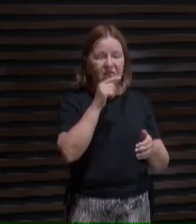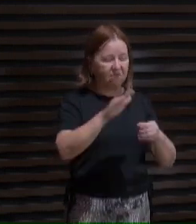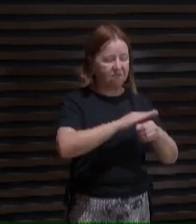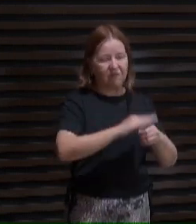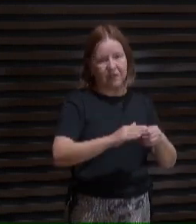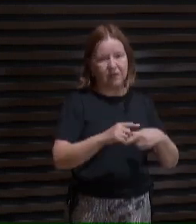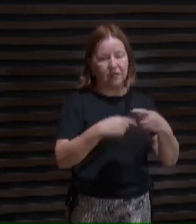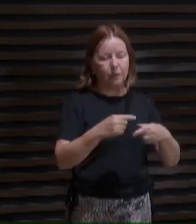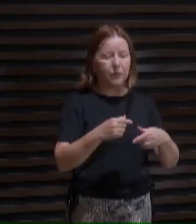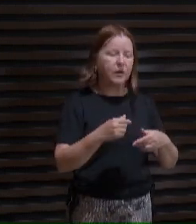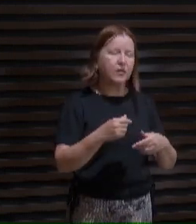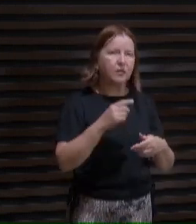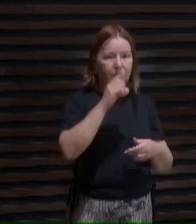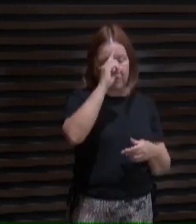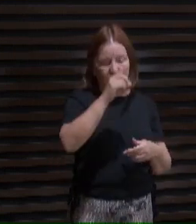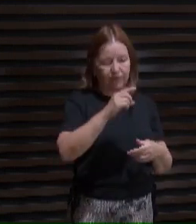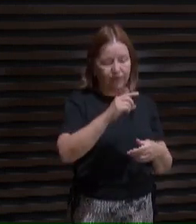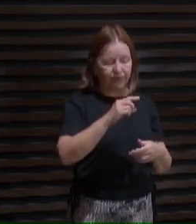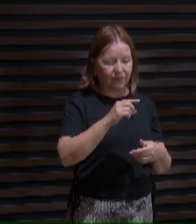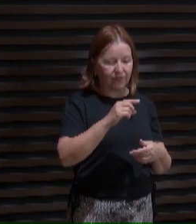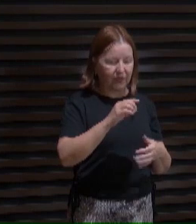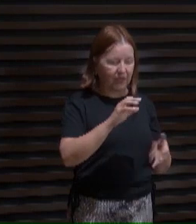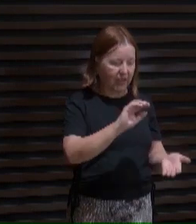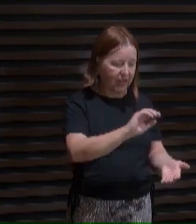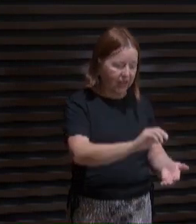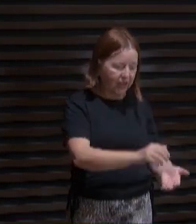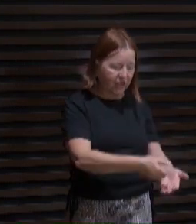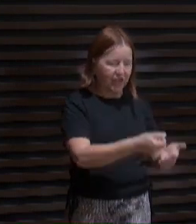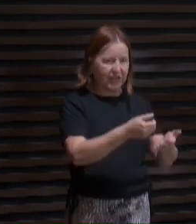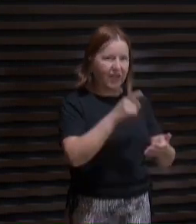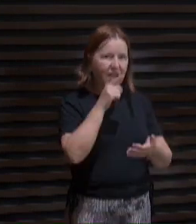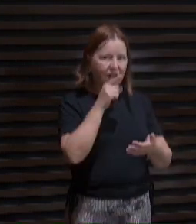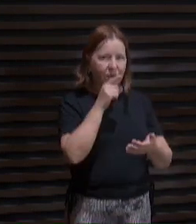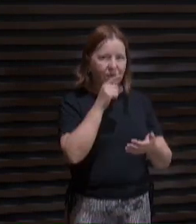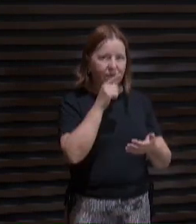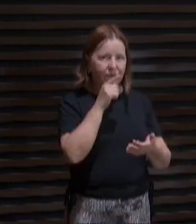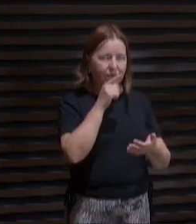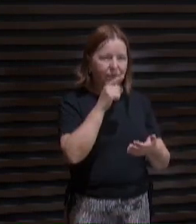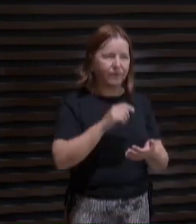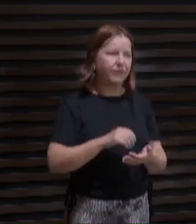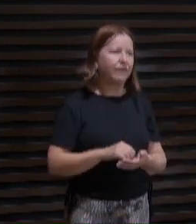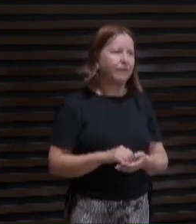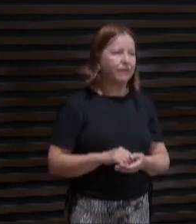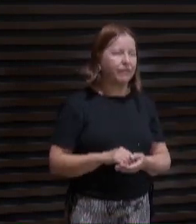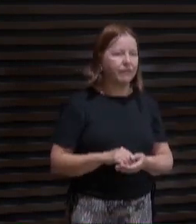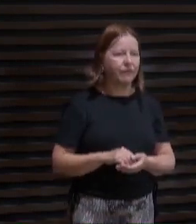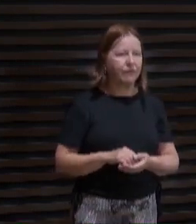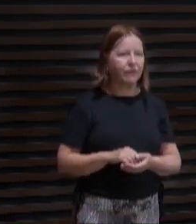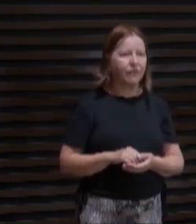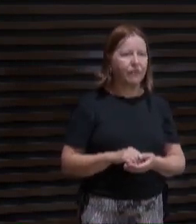depois diz, tirai a água das talhas. Ele não diz, tirai o